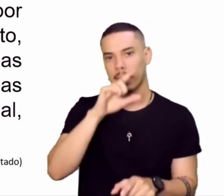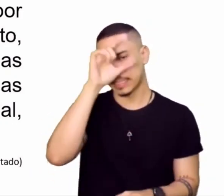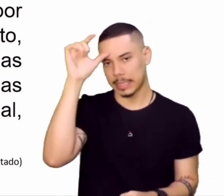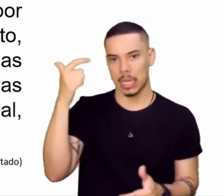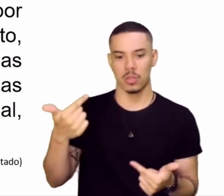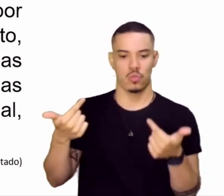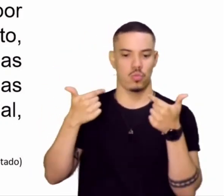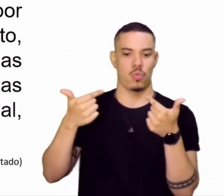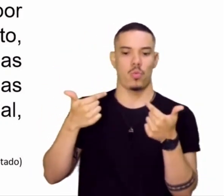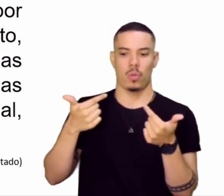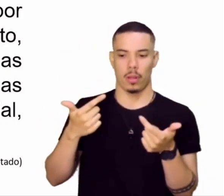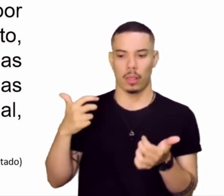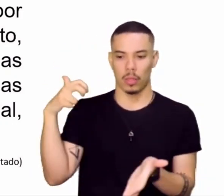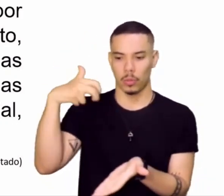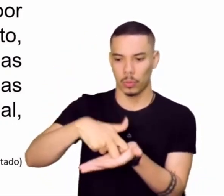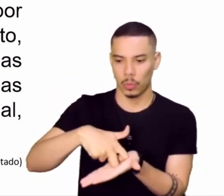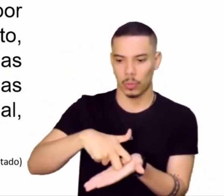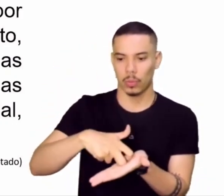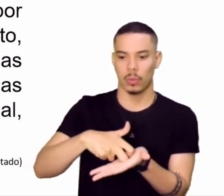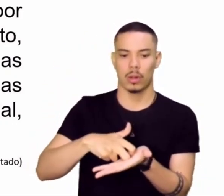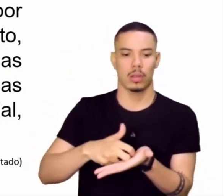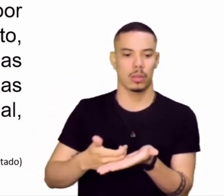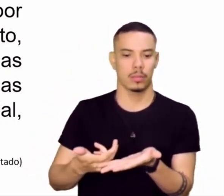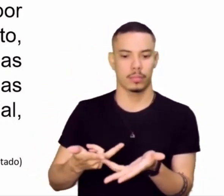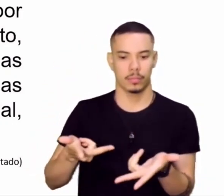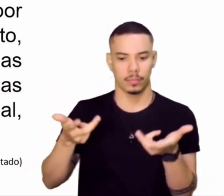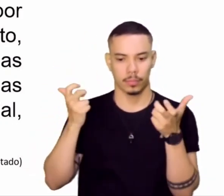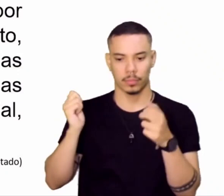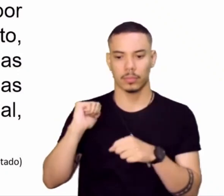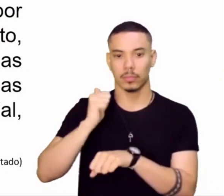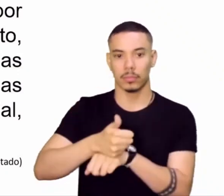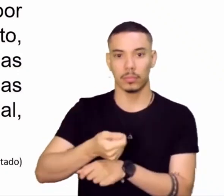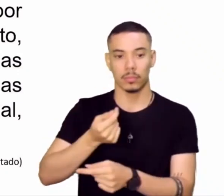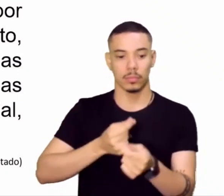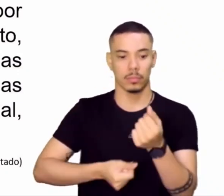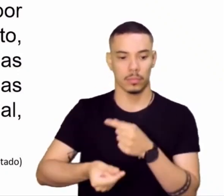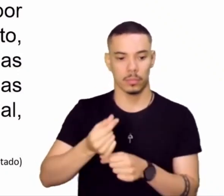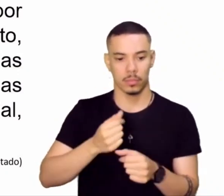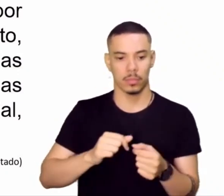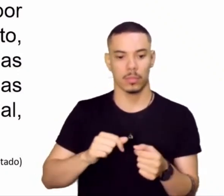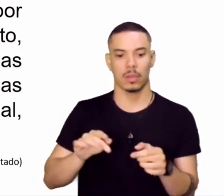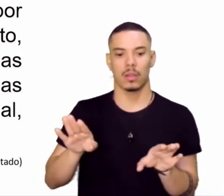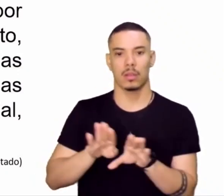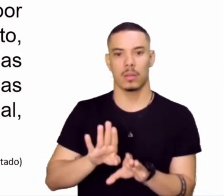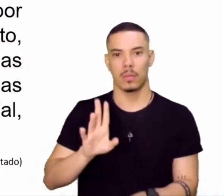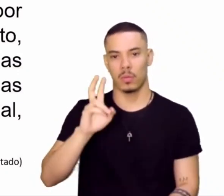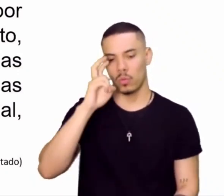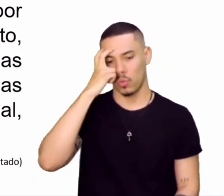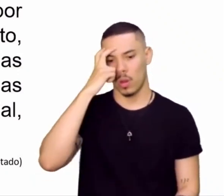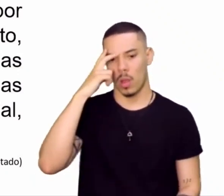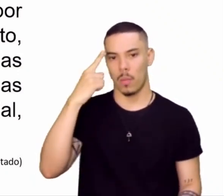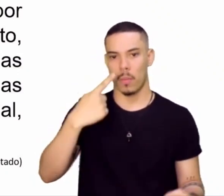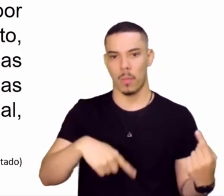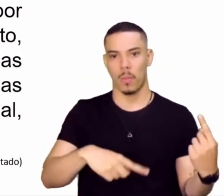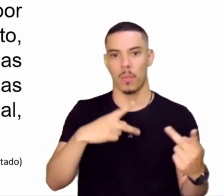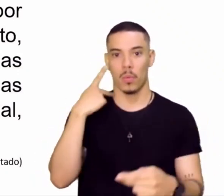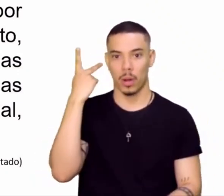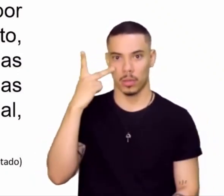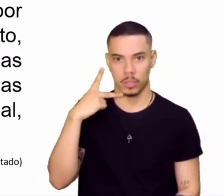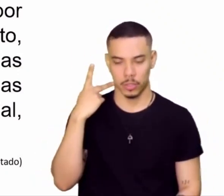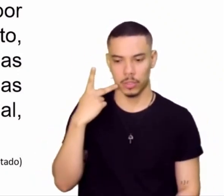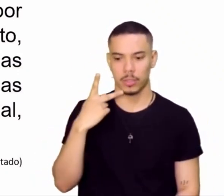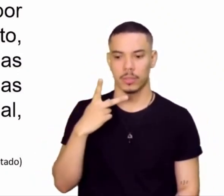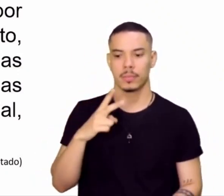todas as formas de exploração, dominação social, econômica, cultural e política. Então, assim, se vocês pegarem